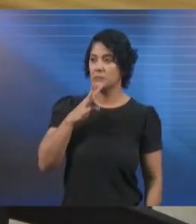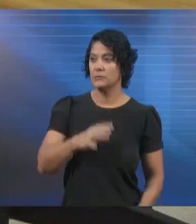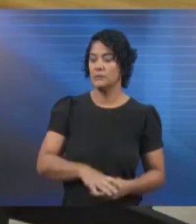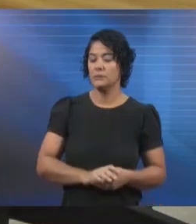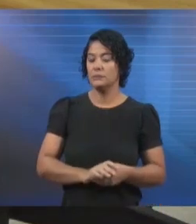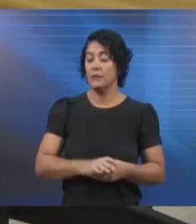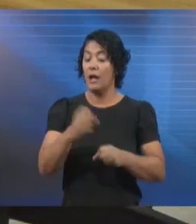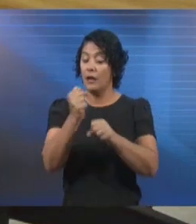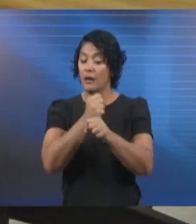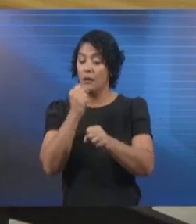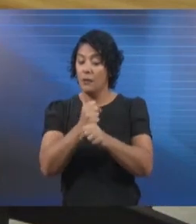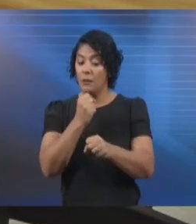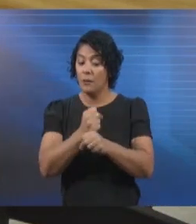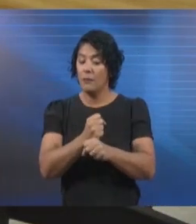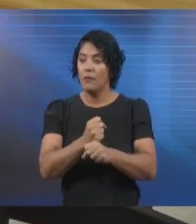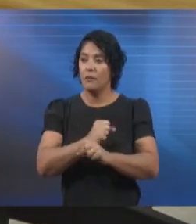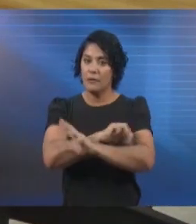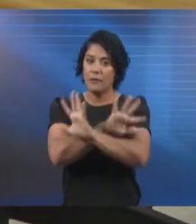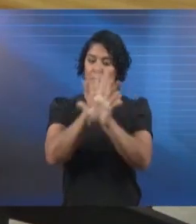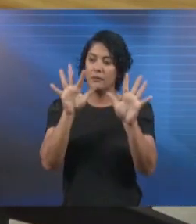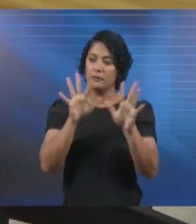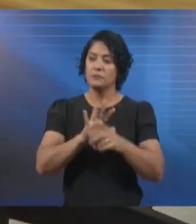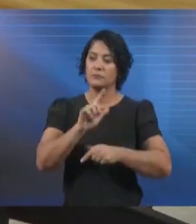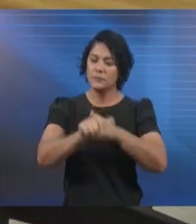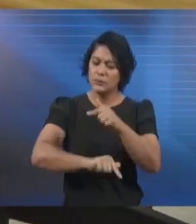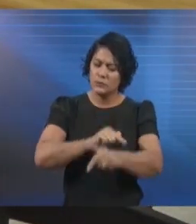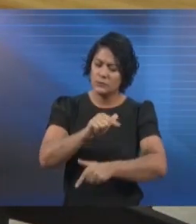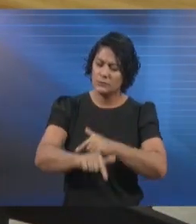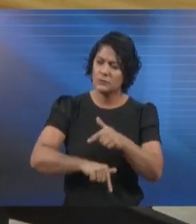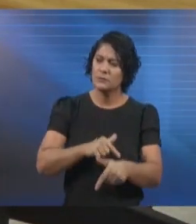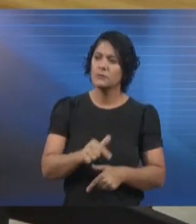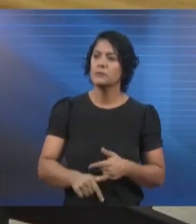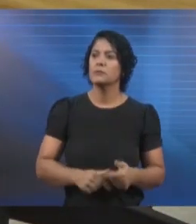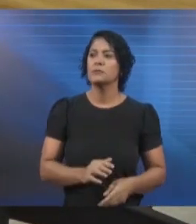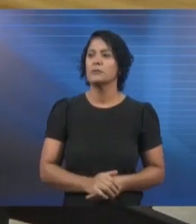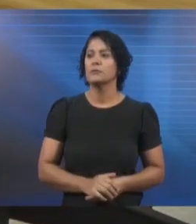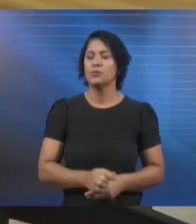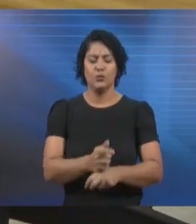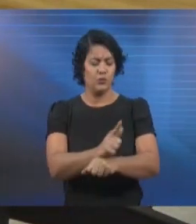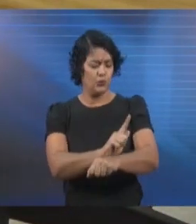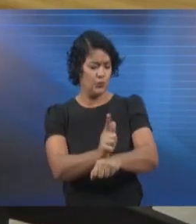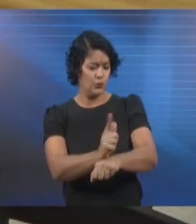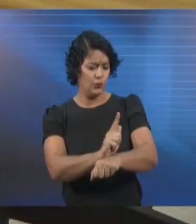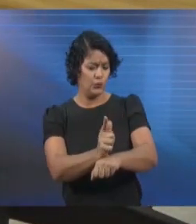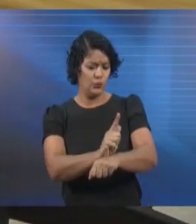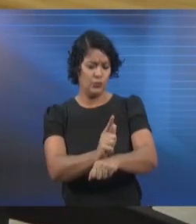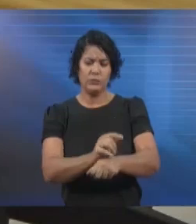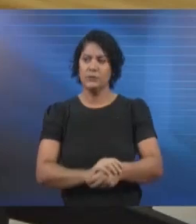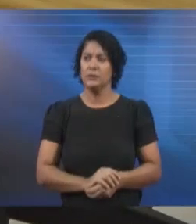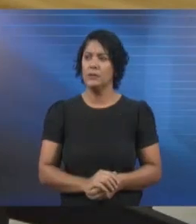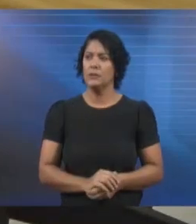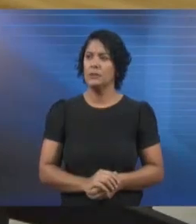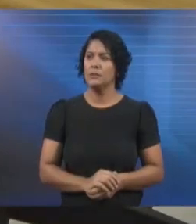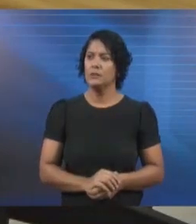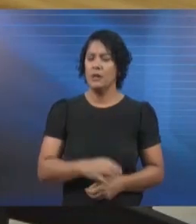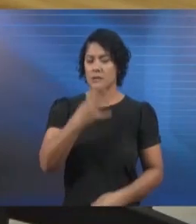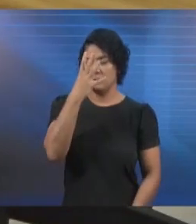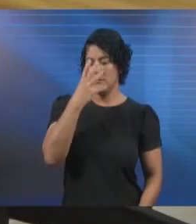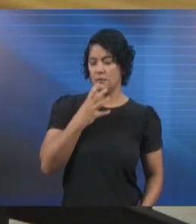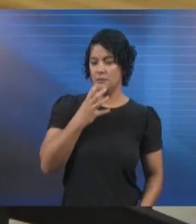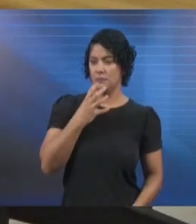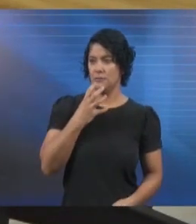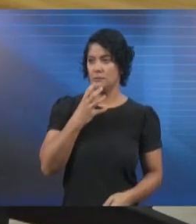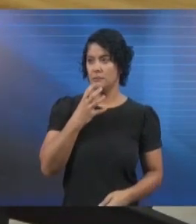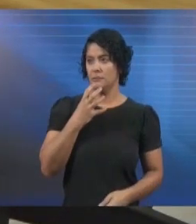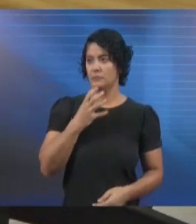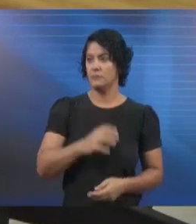da obra fique claro eh ao trabalho de um um gestor que eu reputo muito sério e